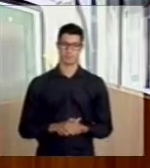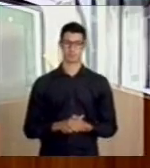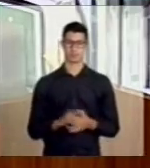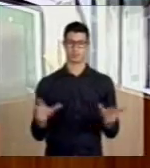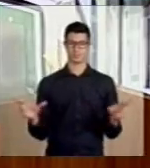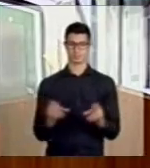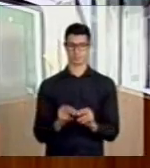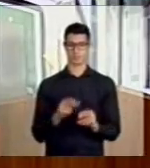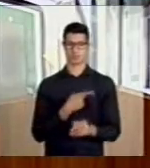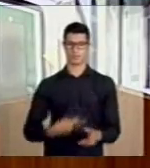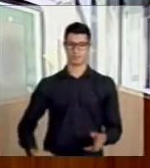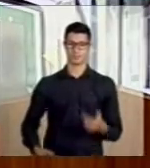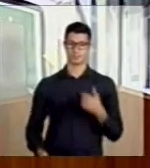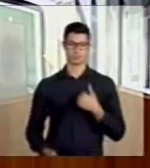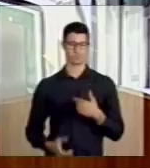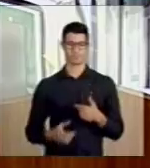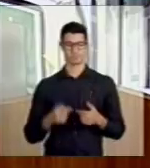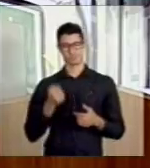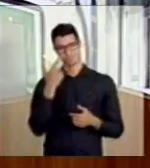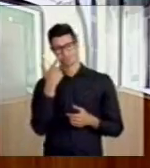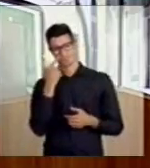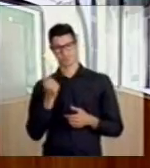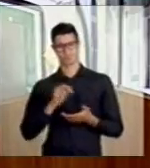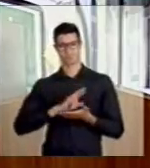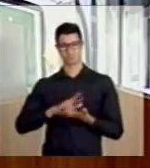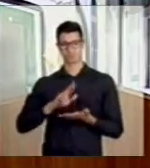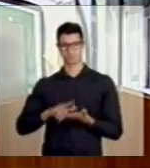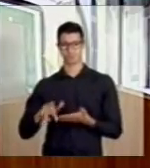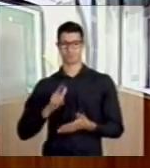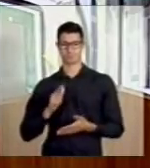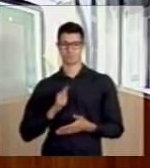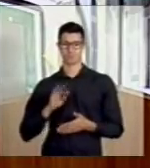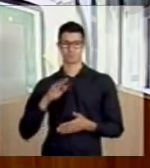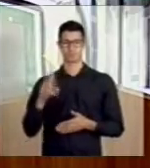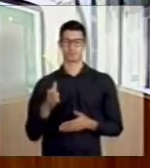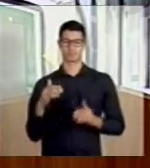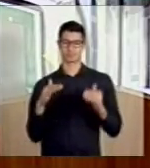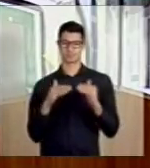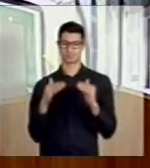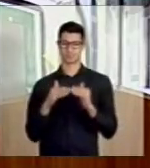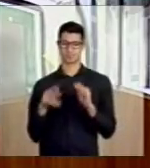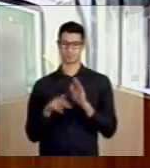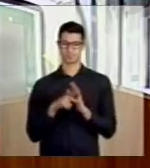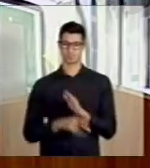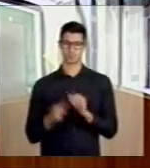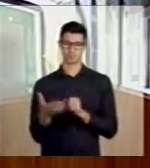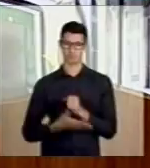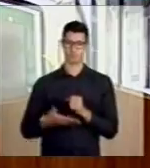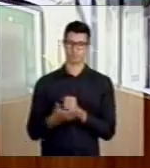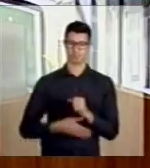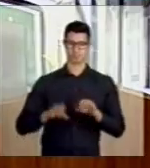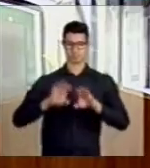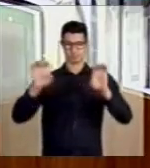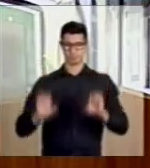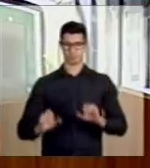senhora presidente, numa perspectiva pluralística, em tudo compatível com os fundamentos